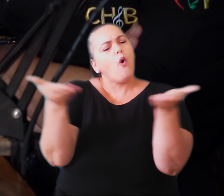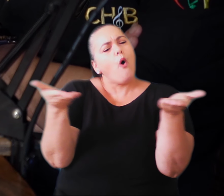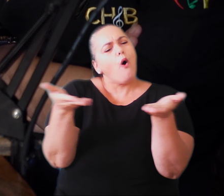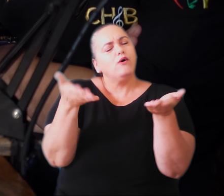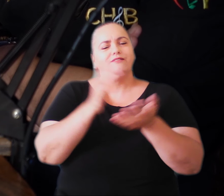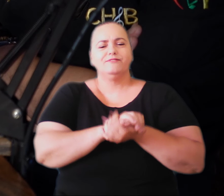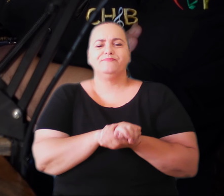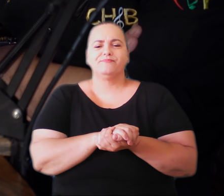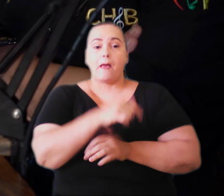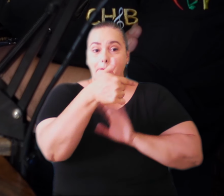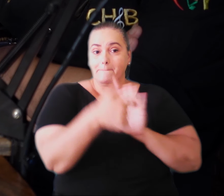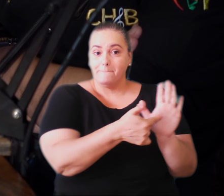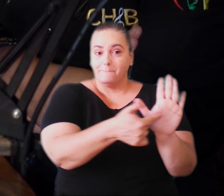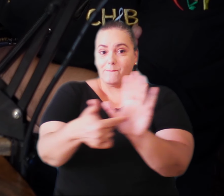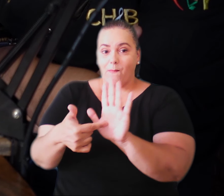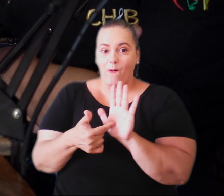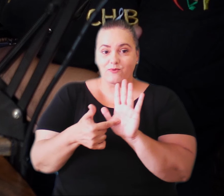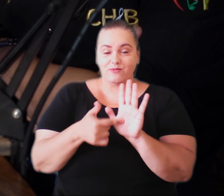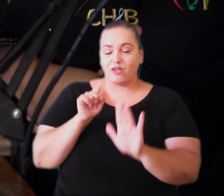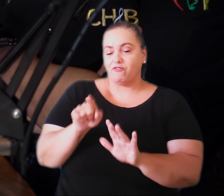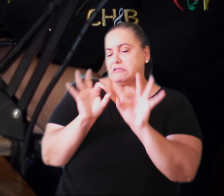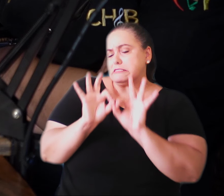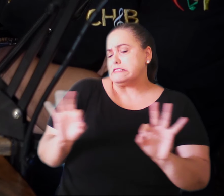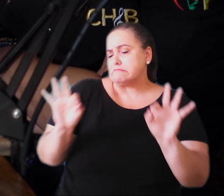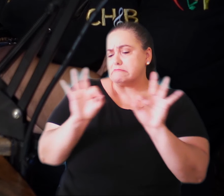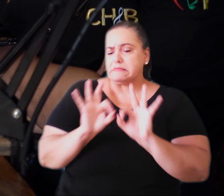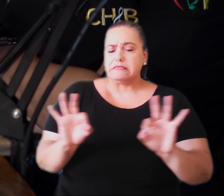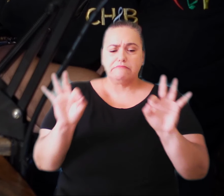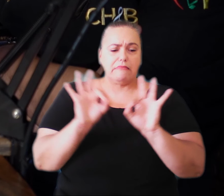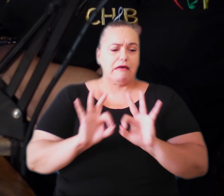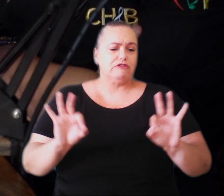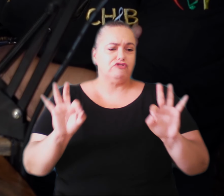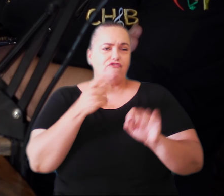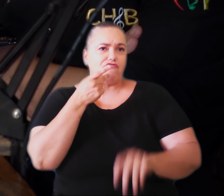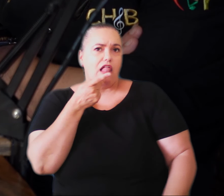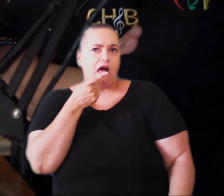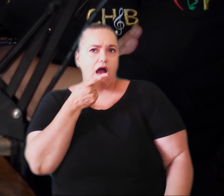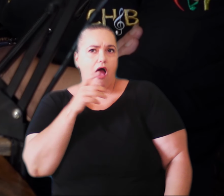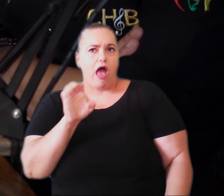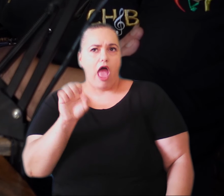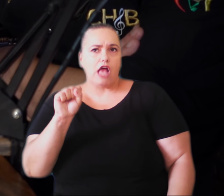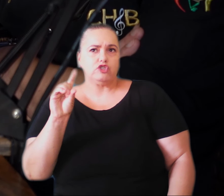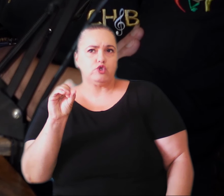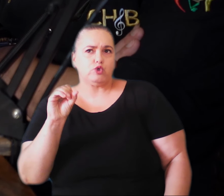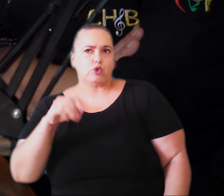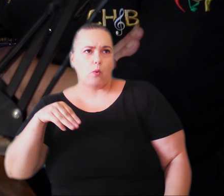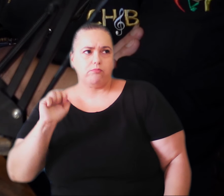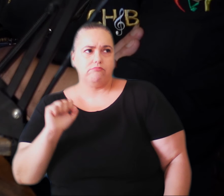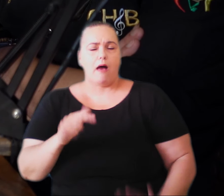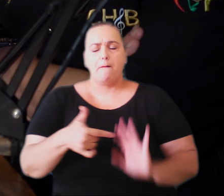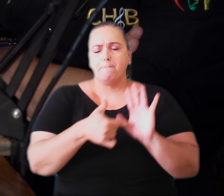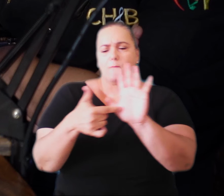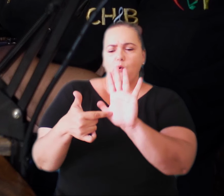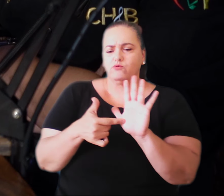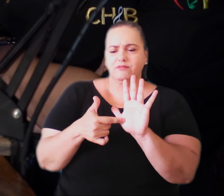então demonstra que você não é simplesmente, permite que eu te fale em você. Você não demonstra